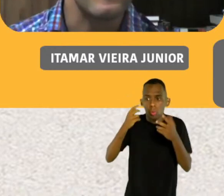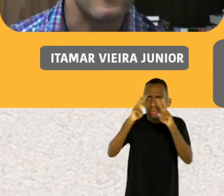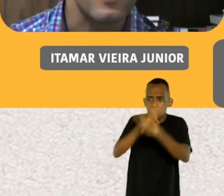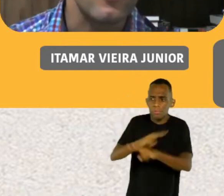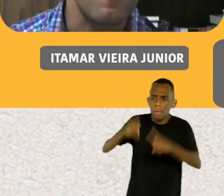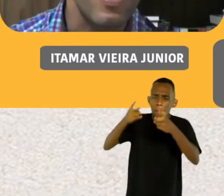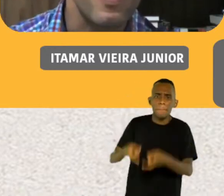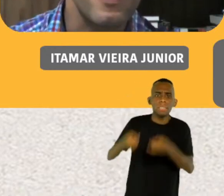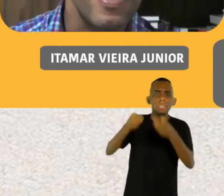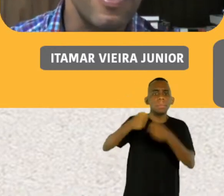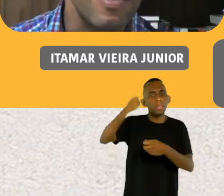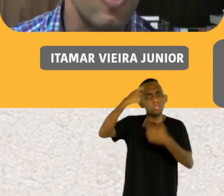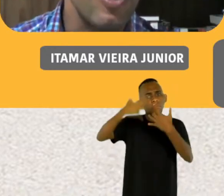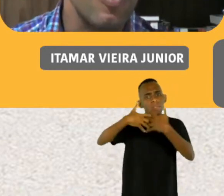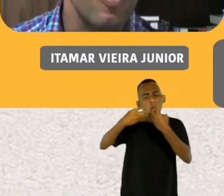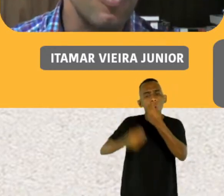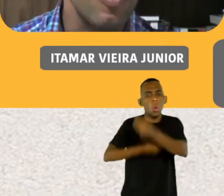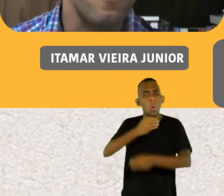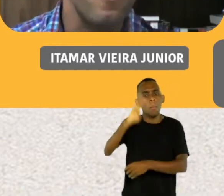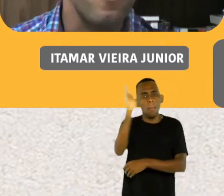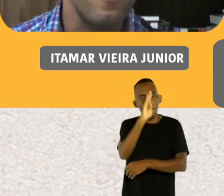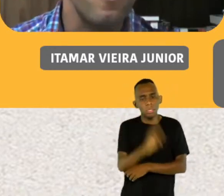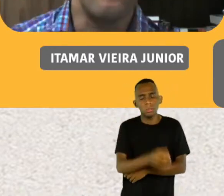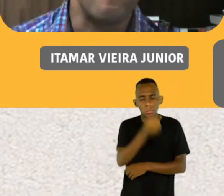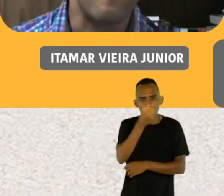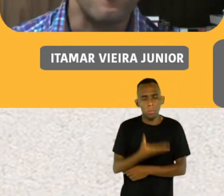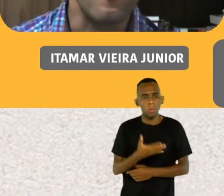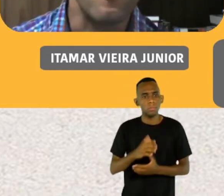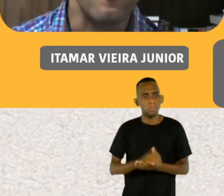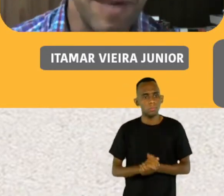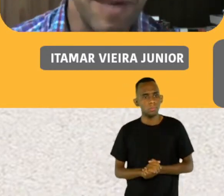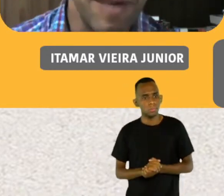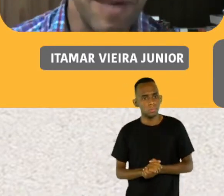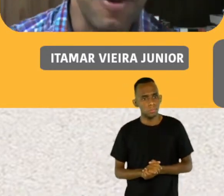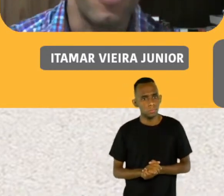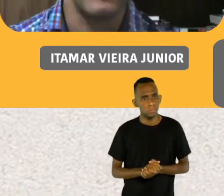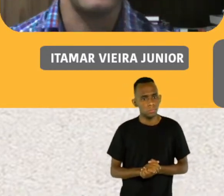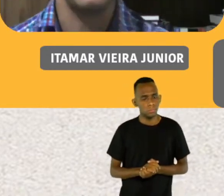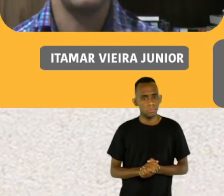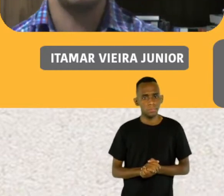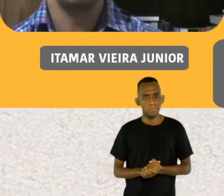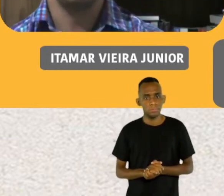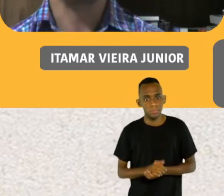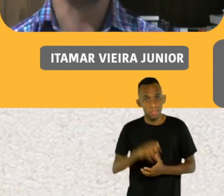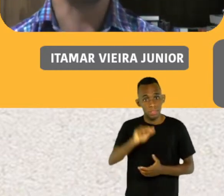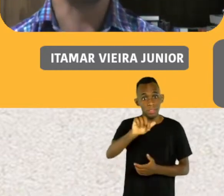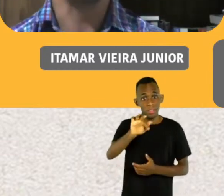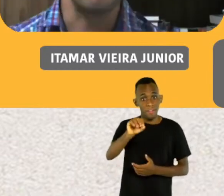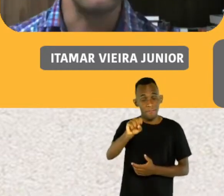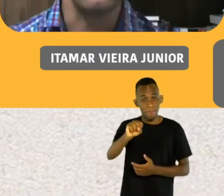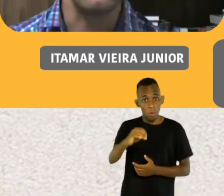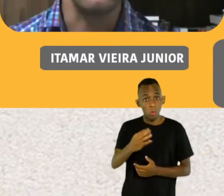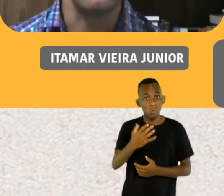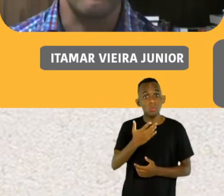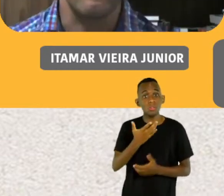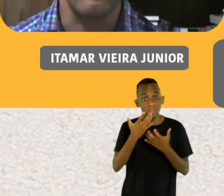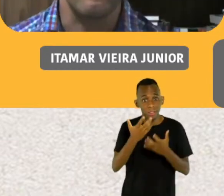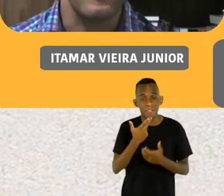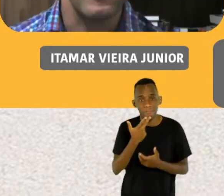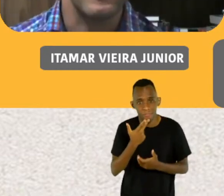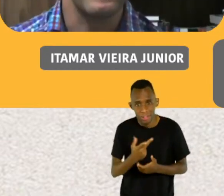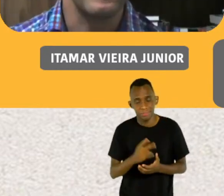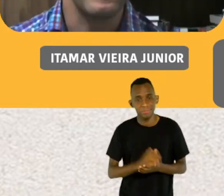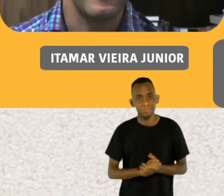fazendo pensar este país. Isso é muito, muito bom. O Afonso queria falar alguma coisa. A conversa está muito boa,